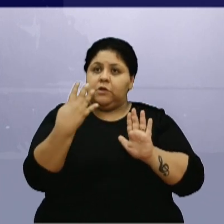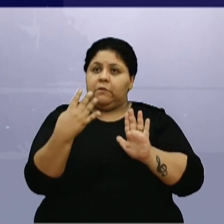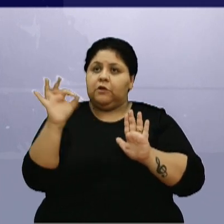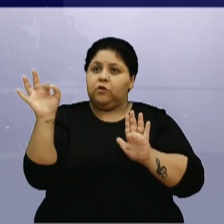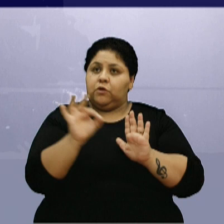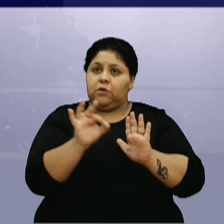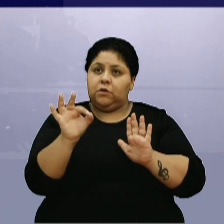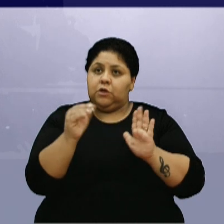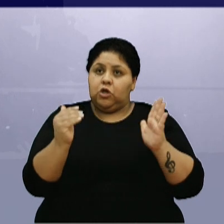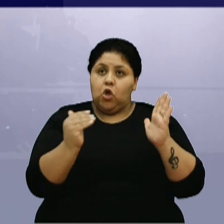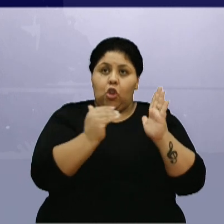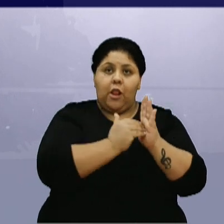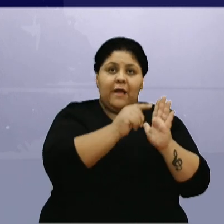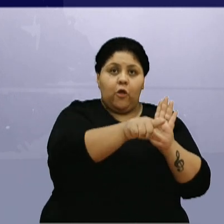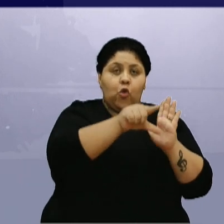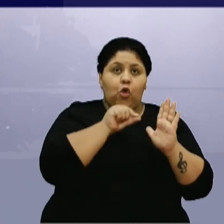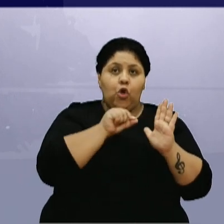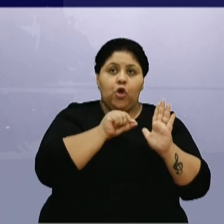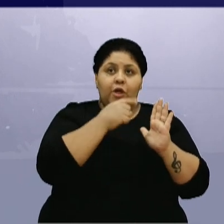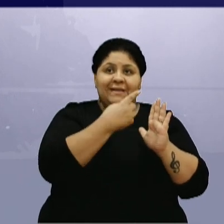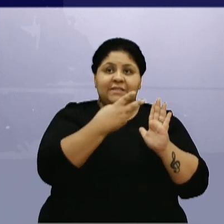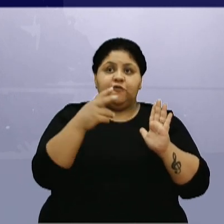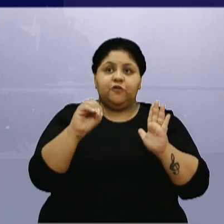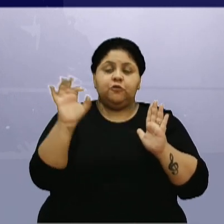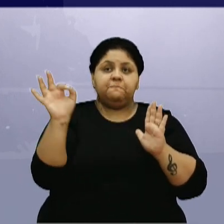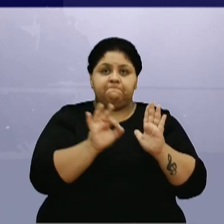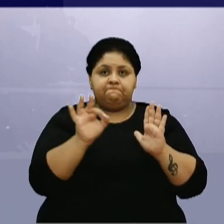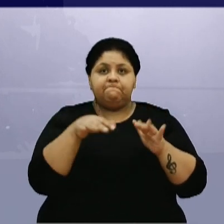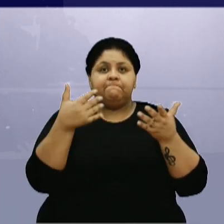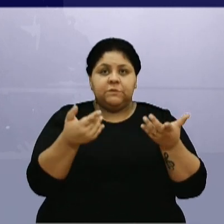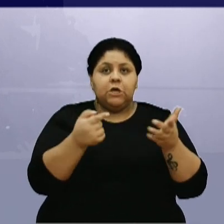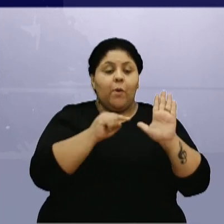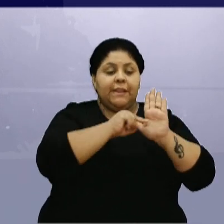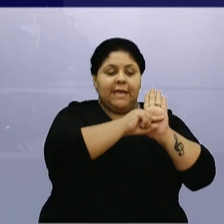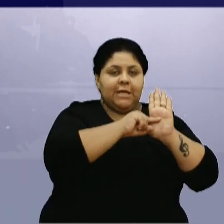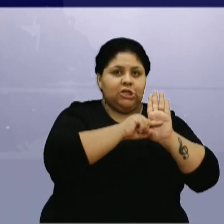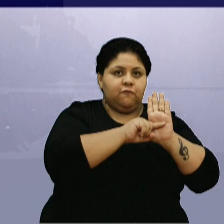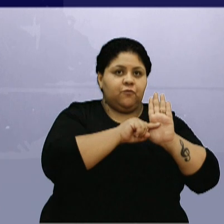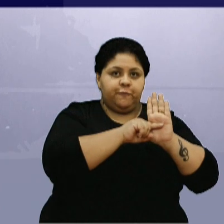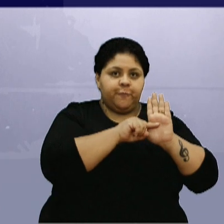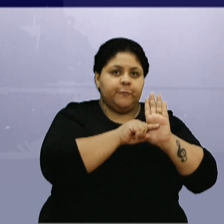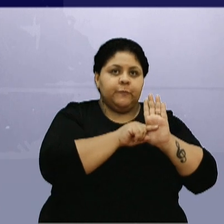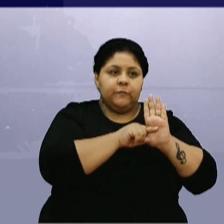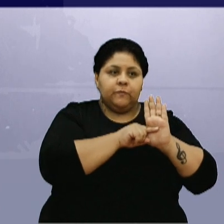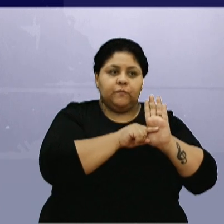6,34%, né? O limite definido por Senado Federal é 120. Então é negativa a